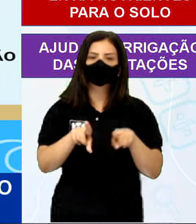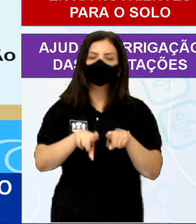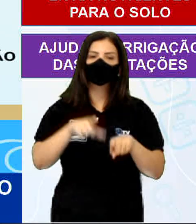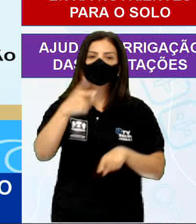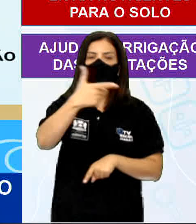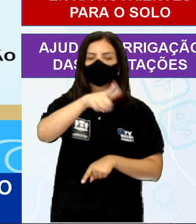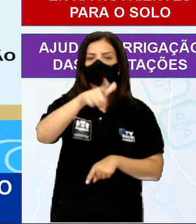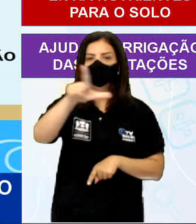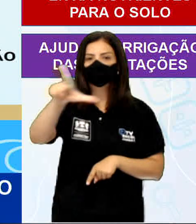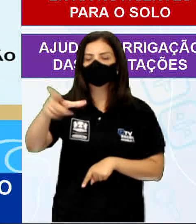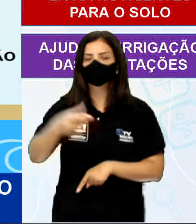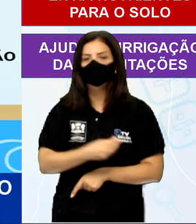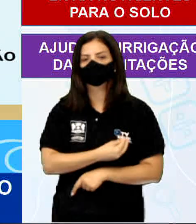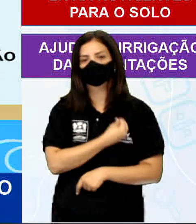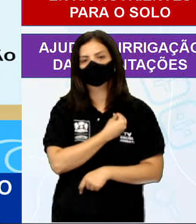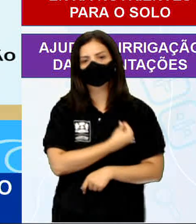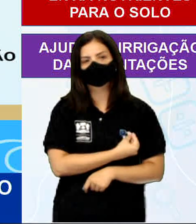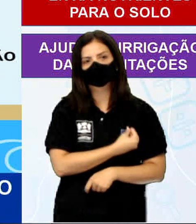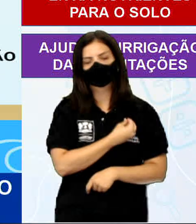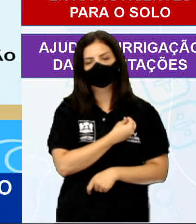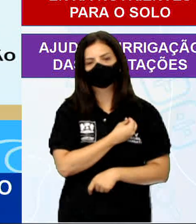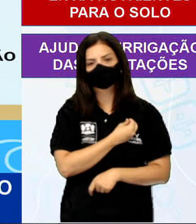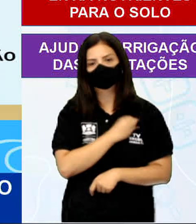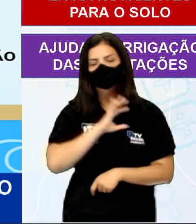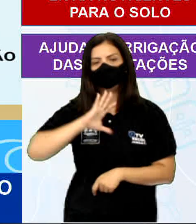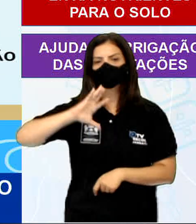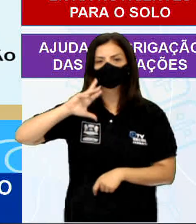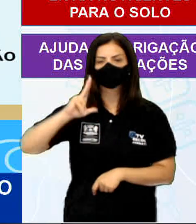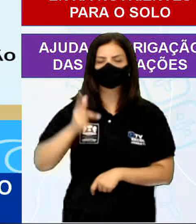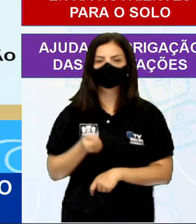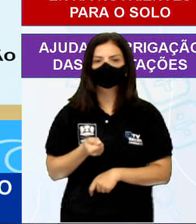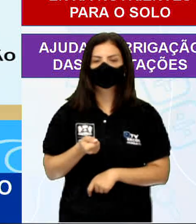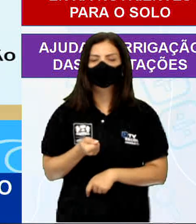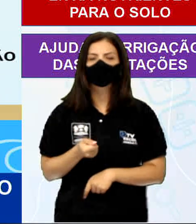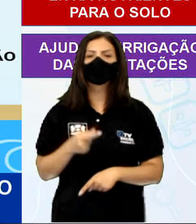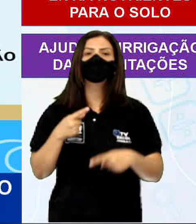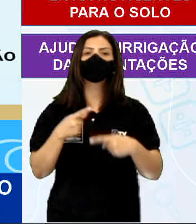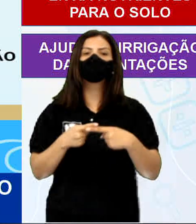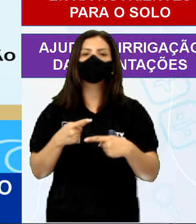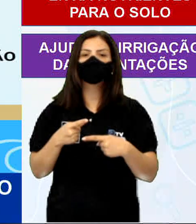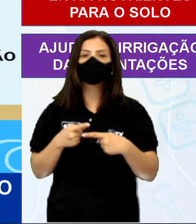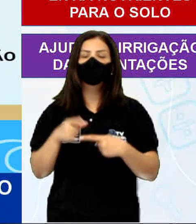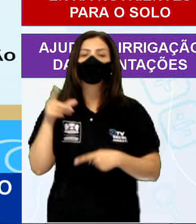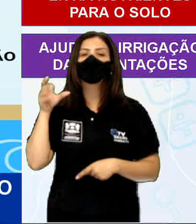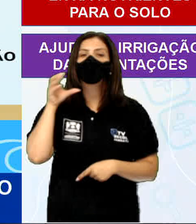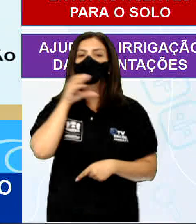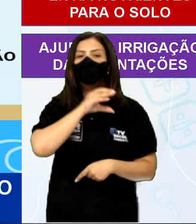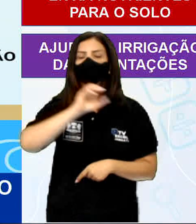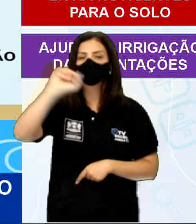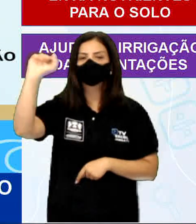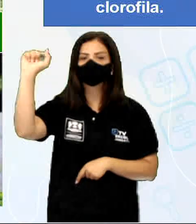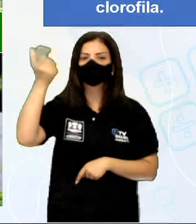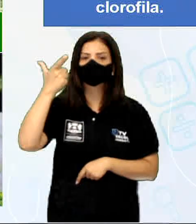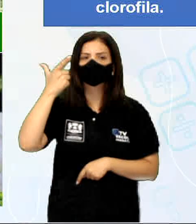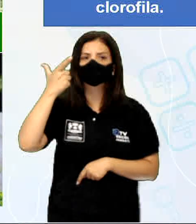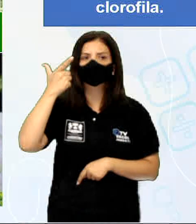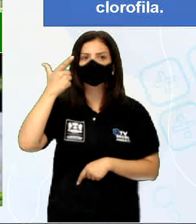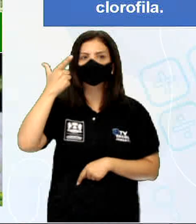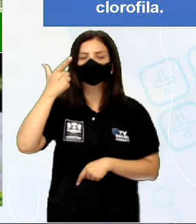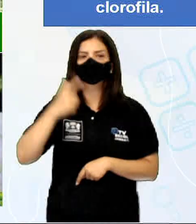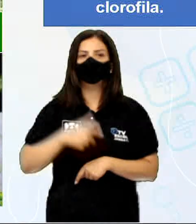os outros seres vivos. Tudo isso graças ao calor do Sol.